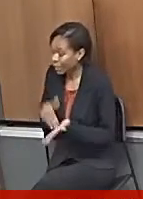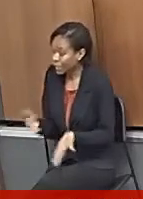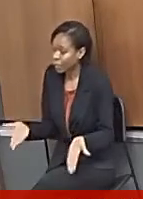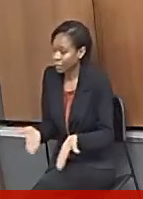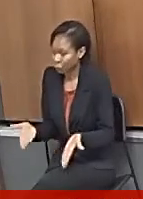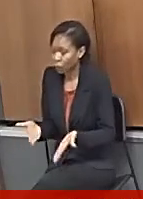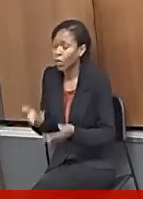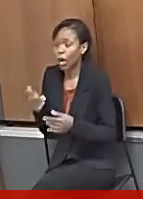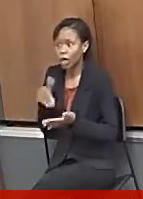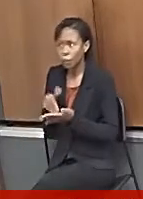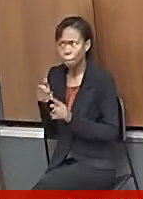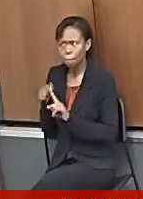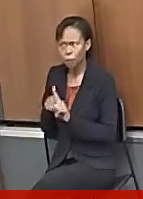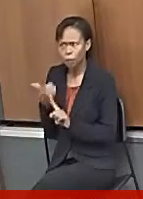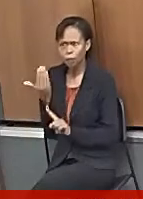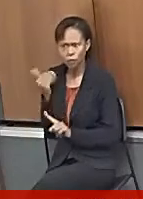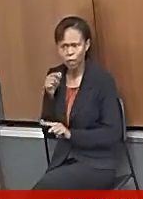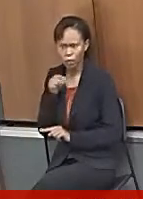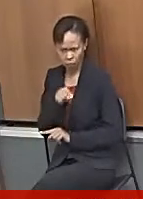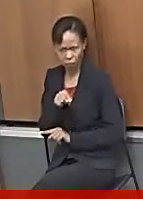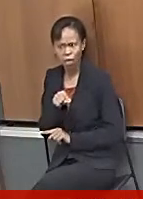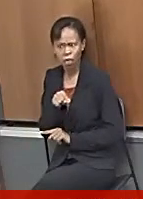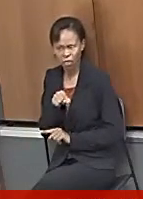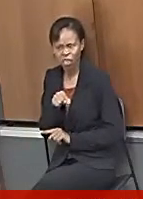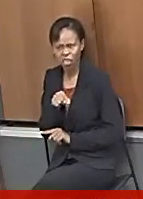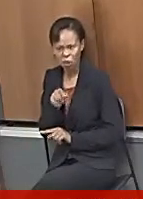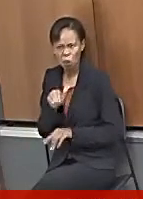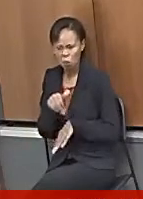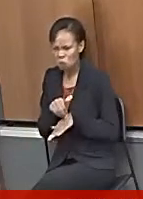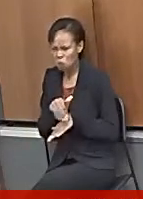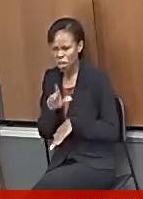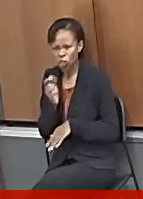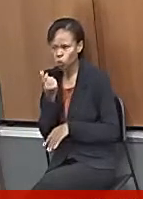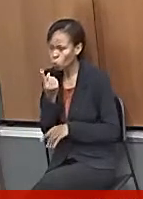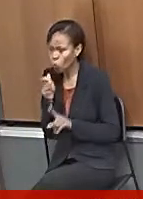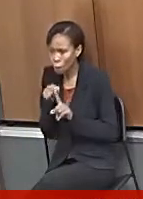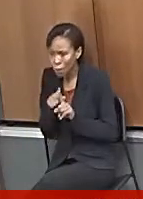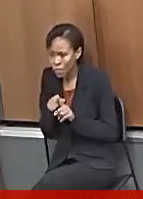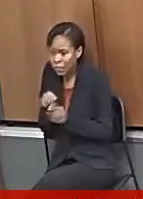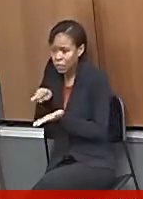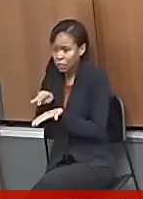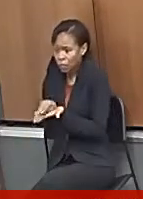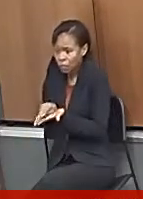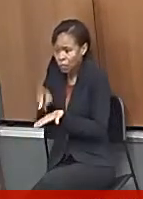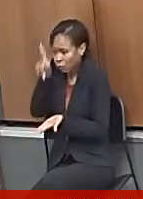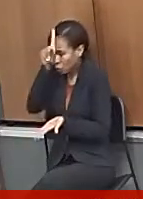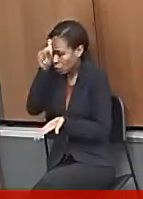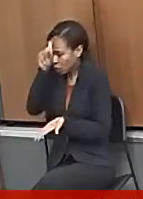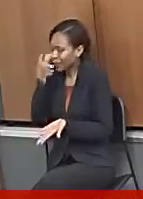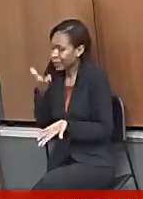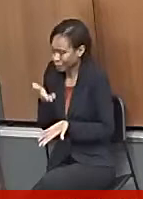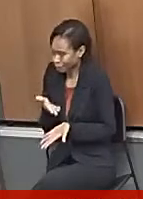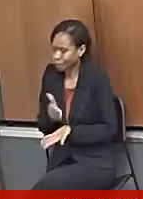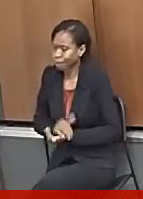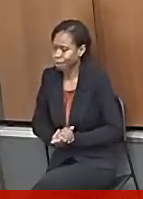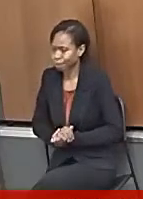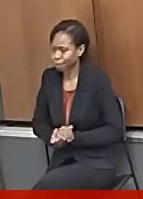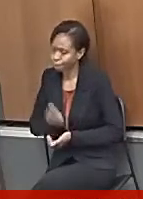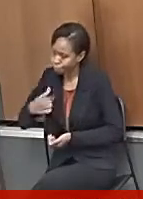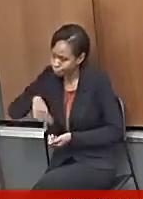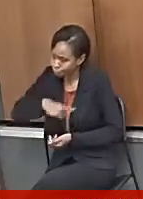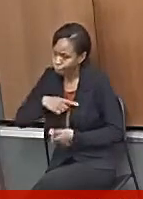que até mês passado ela estava novamente mais de um mês internado no hospital então nós precisamos